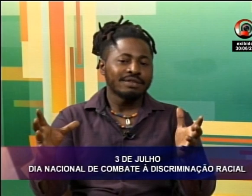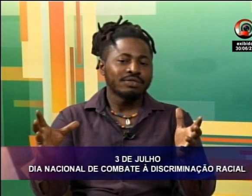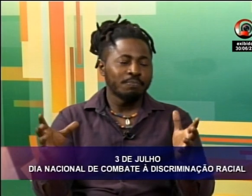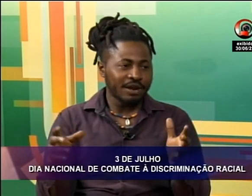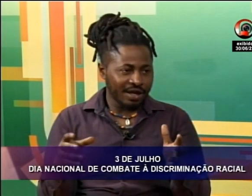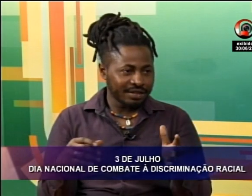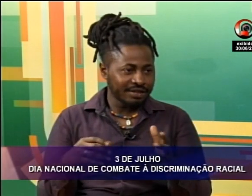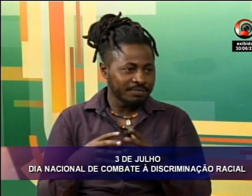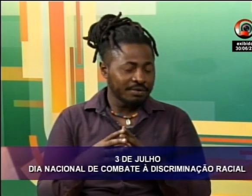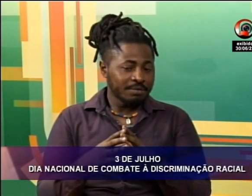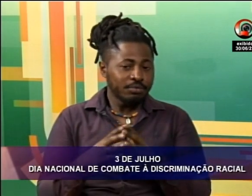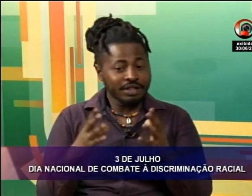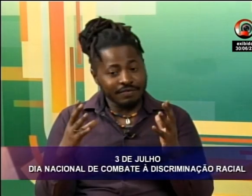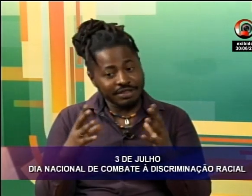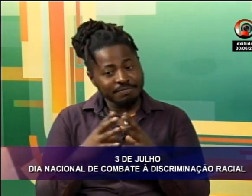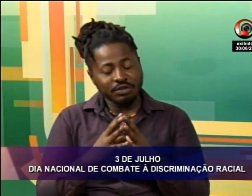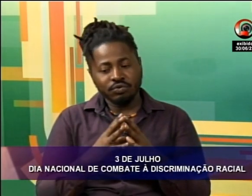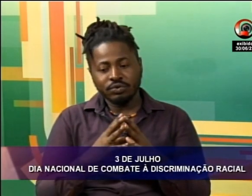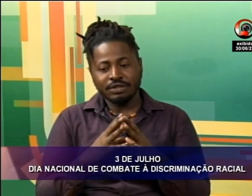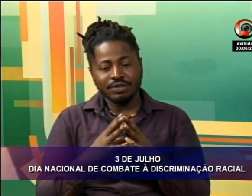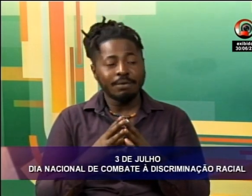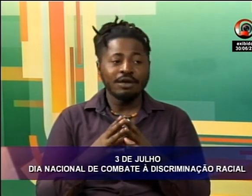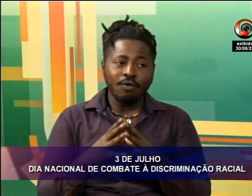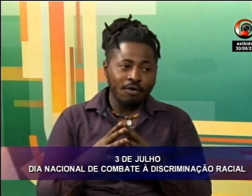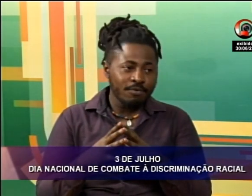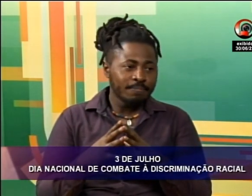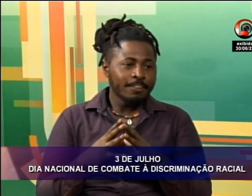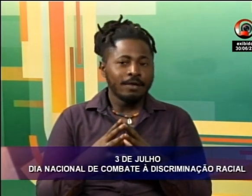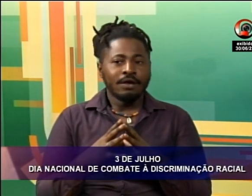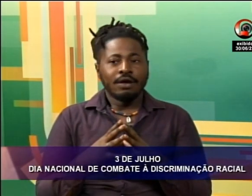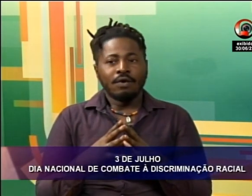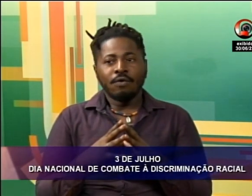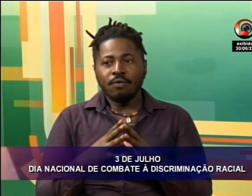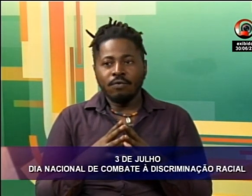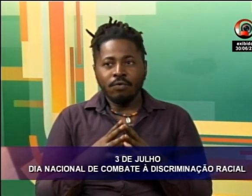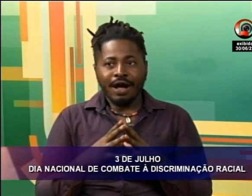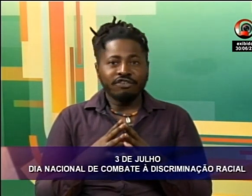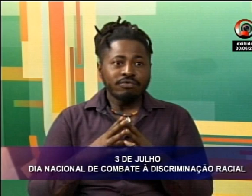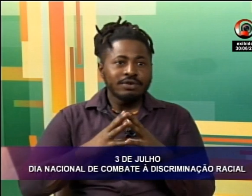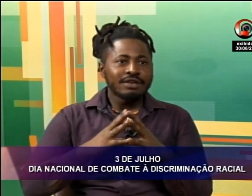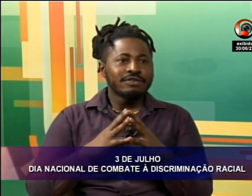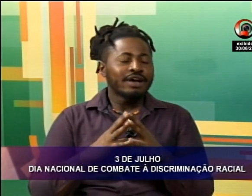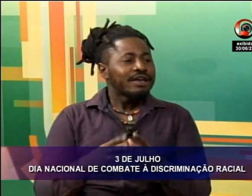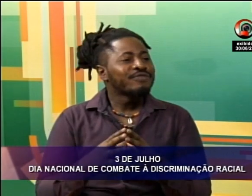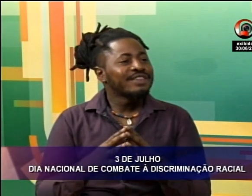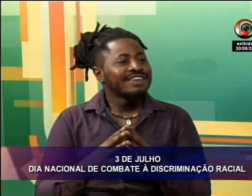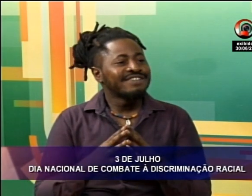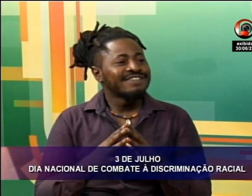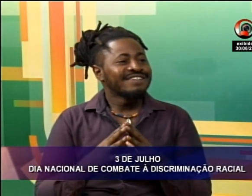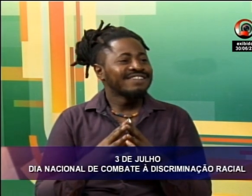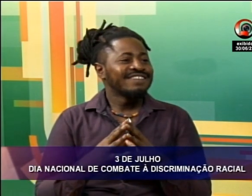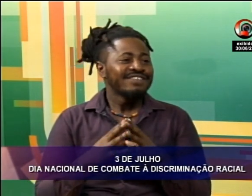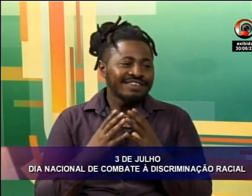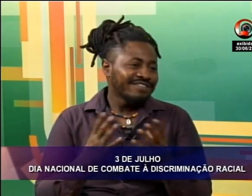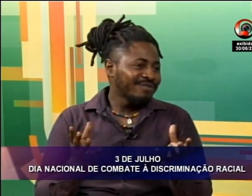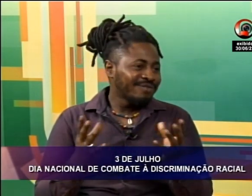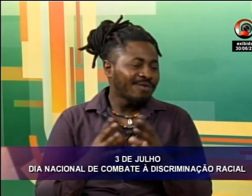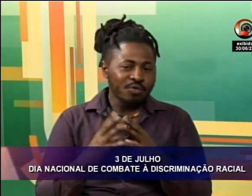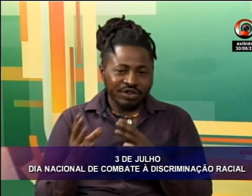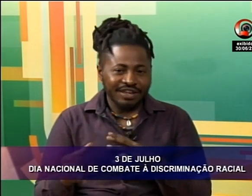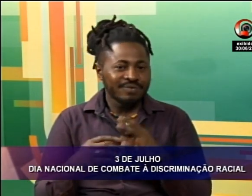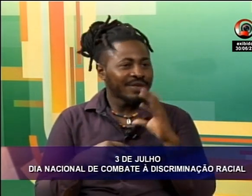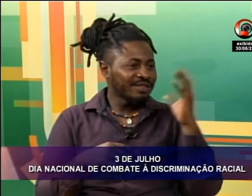quer superar o racismo. Muitas vezes as pessoas não sabem como ou acham que já é suficiente. E